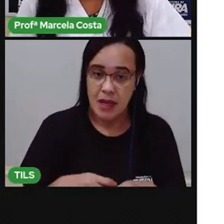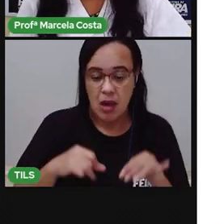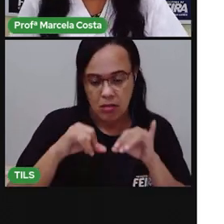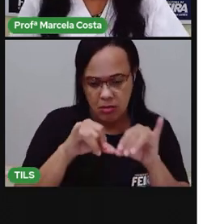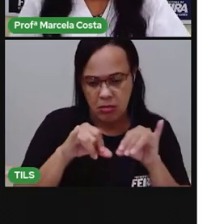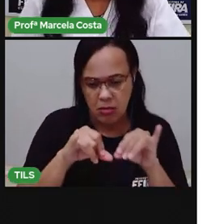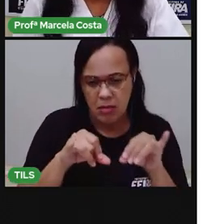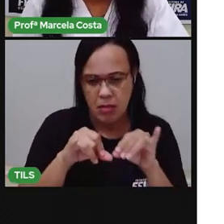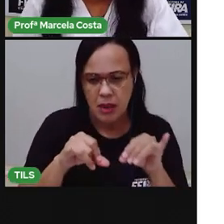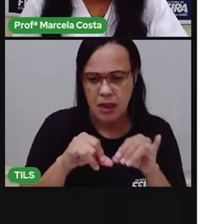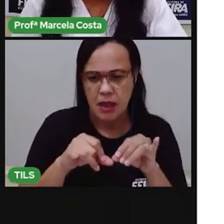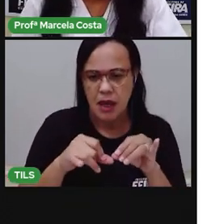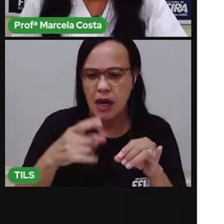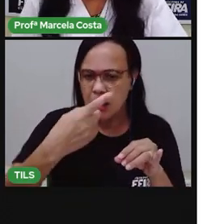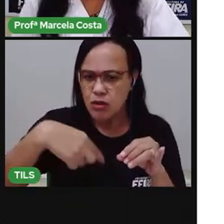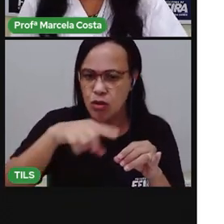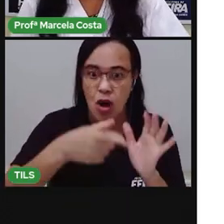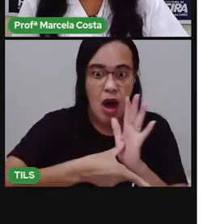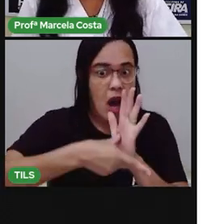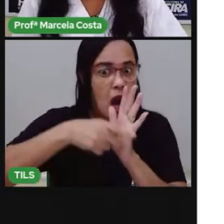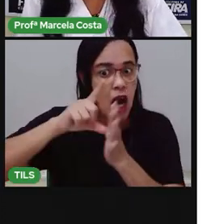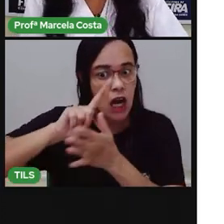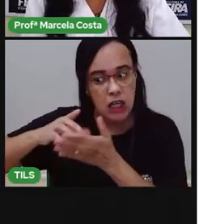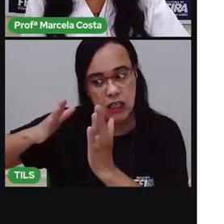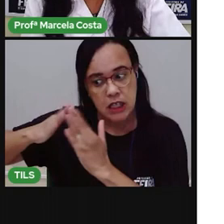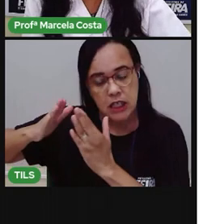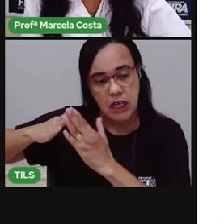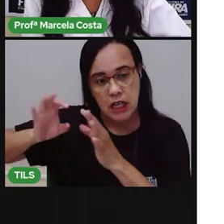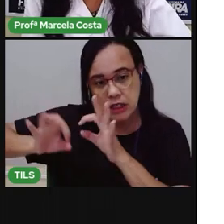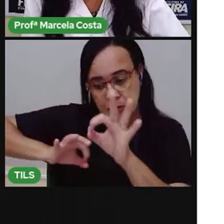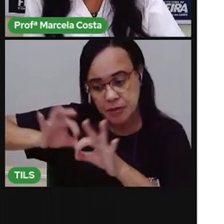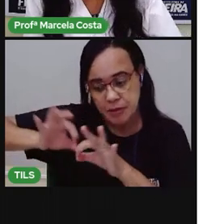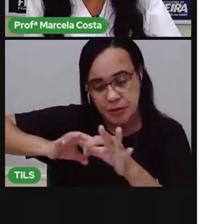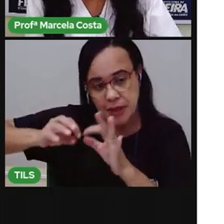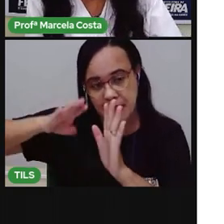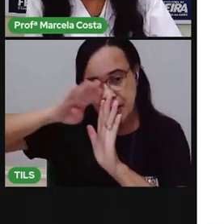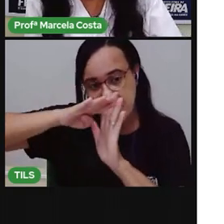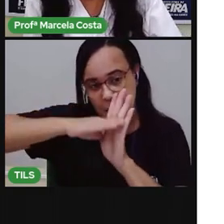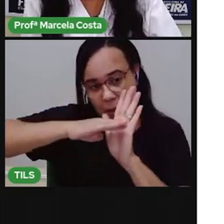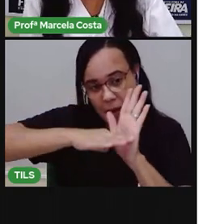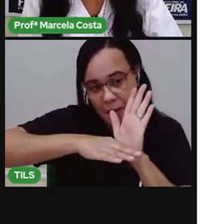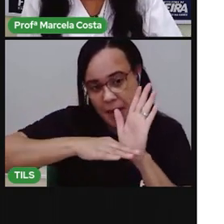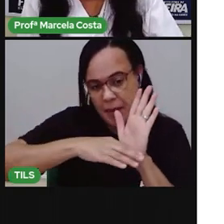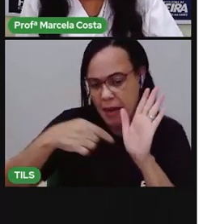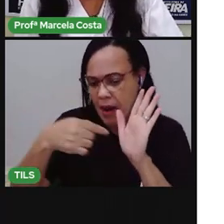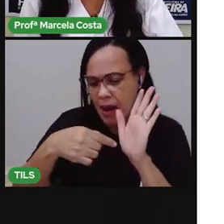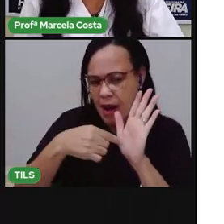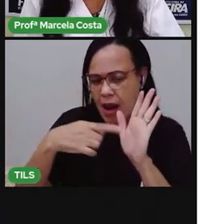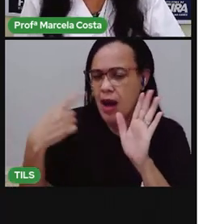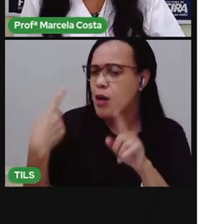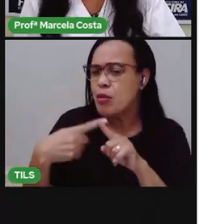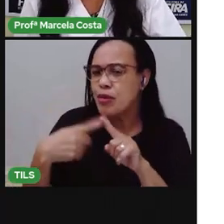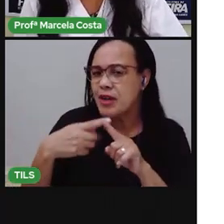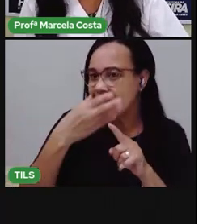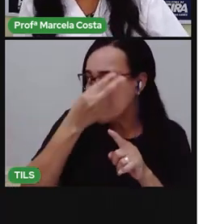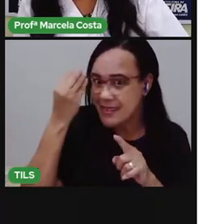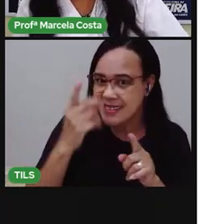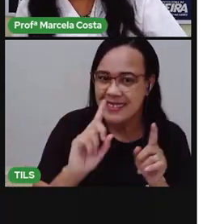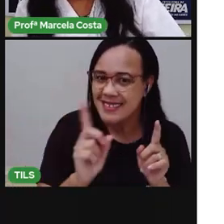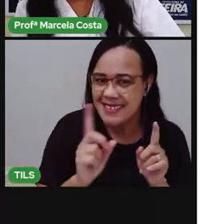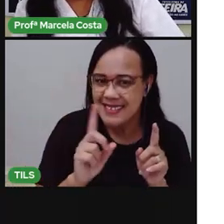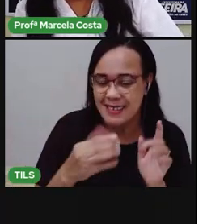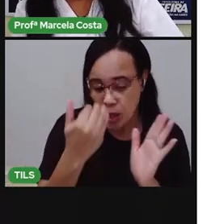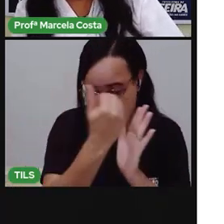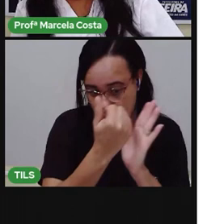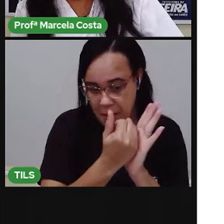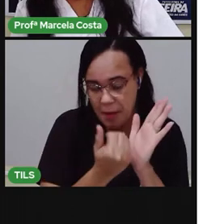geralmente fazemos uma lista que é para a gente não esquecer de comprar nada. Então,